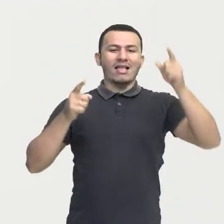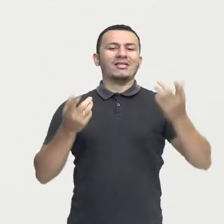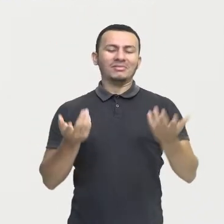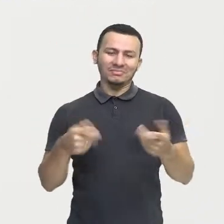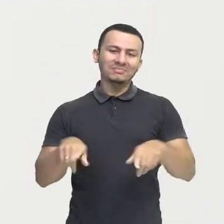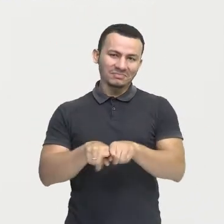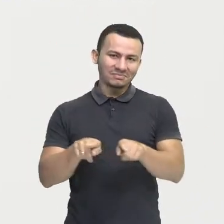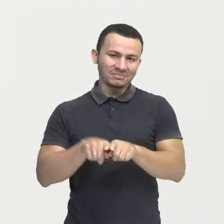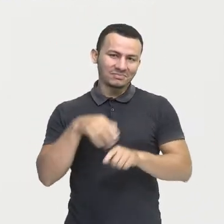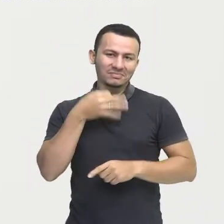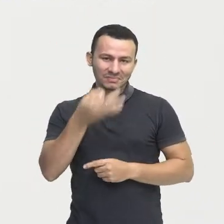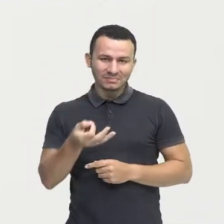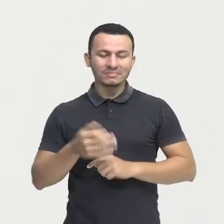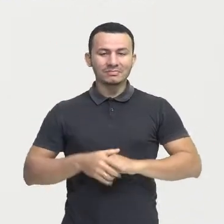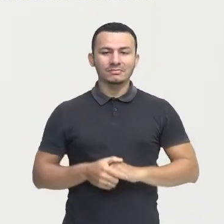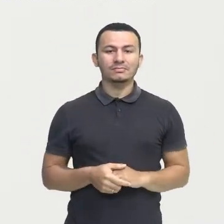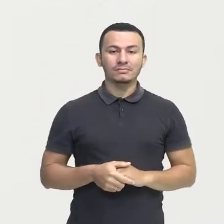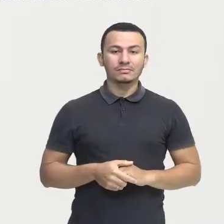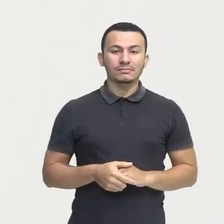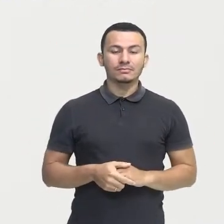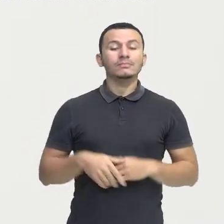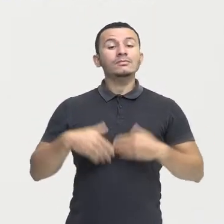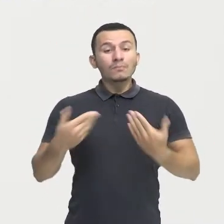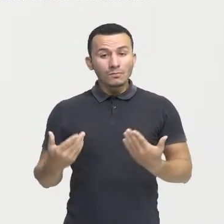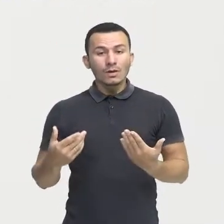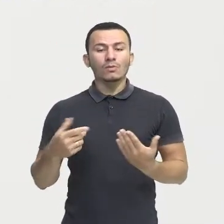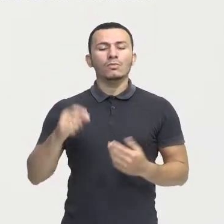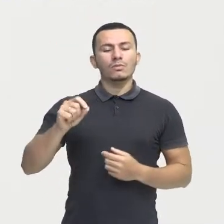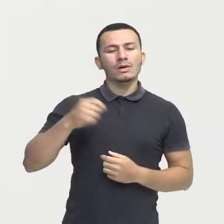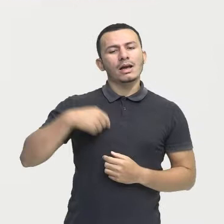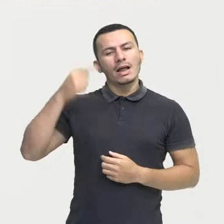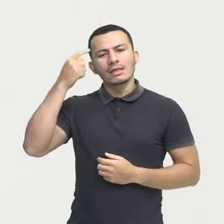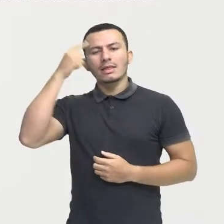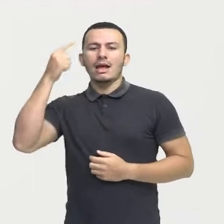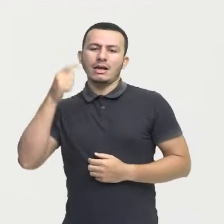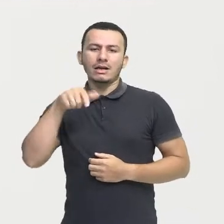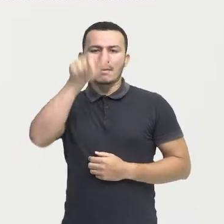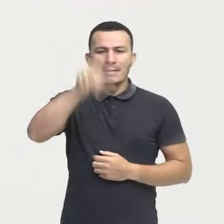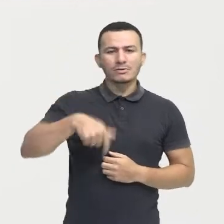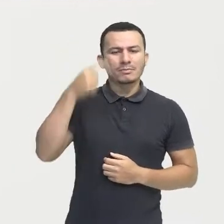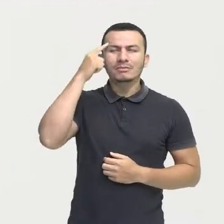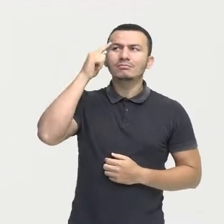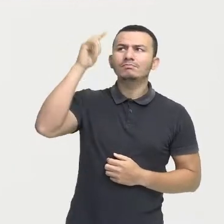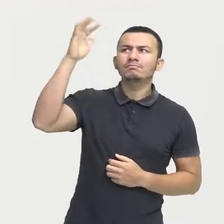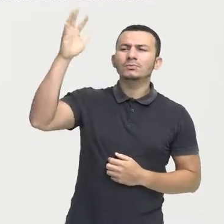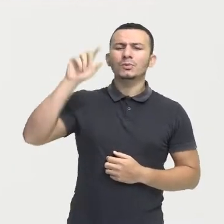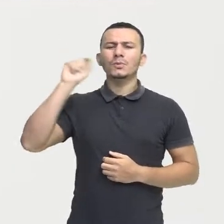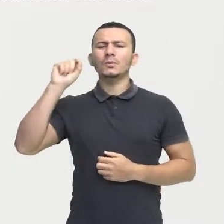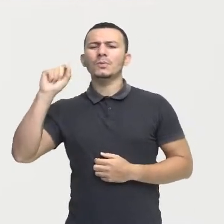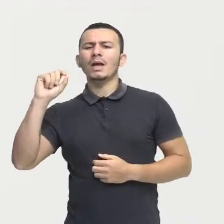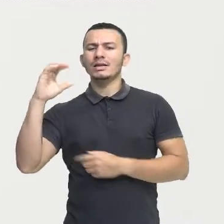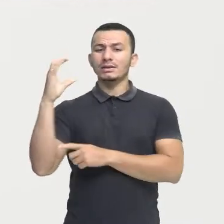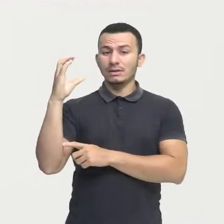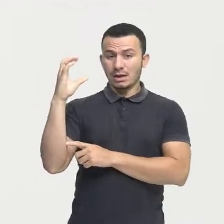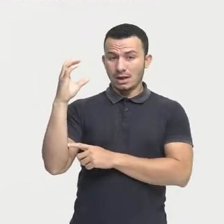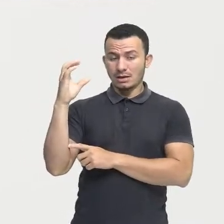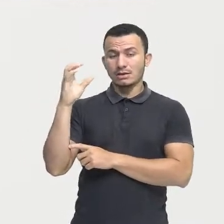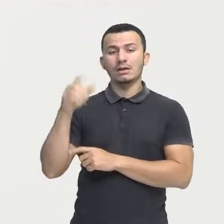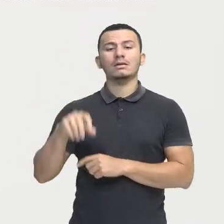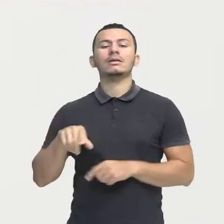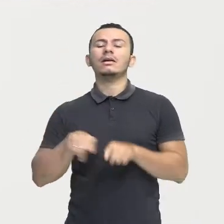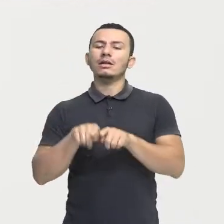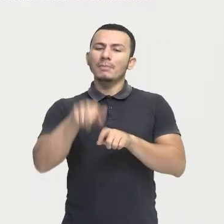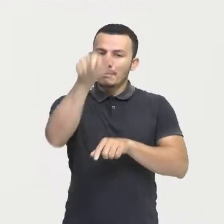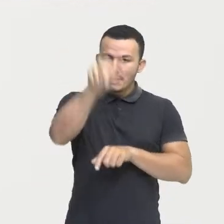né? Então, essa normalmente é a ideia que se passa no nosso imaginário quando a gente fala de ciência e